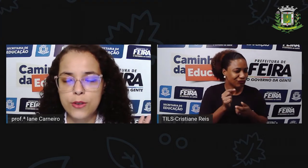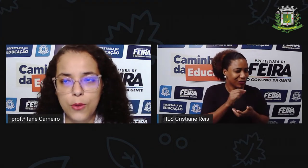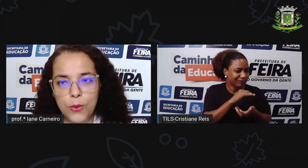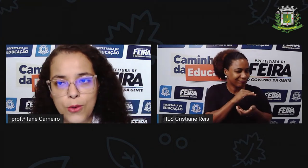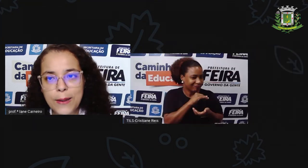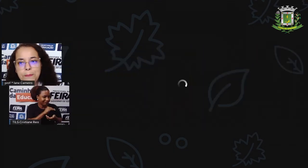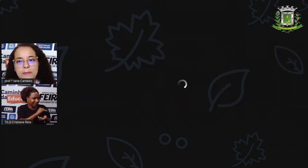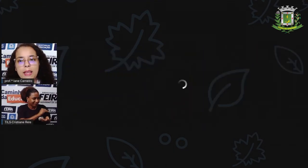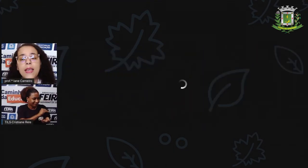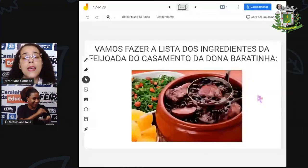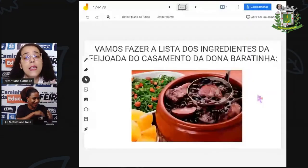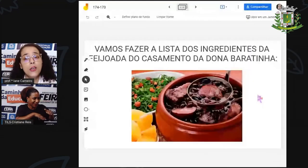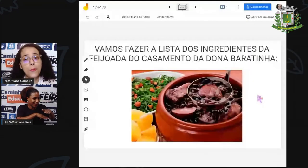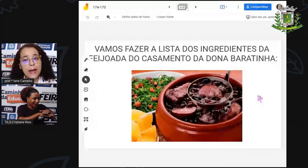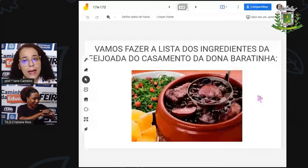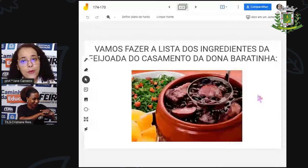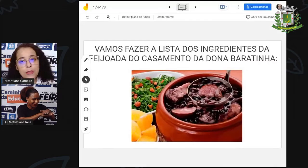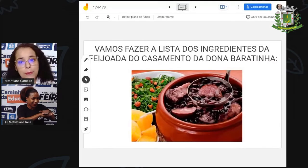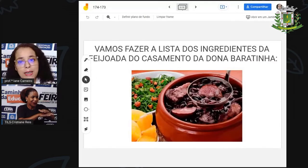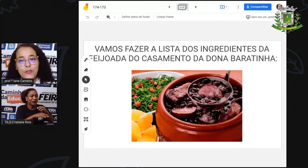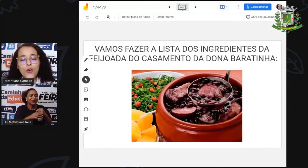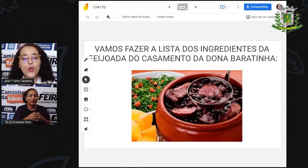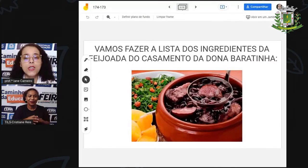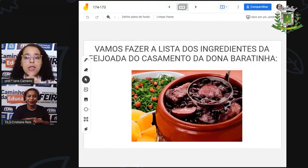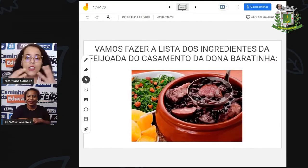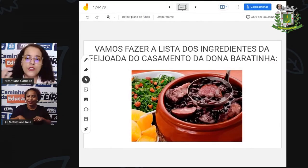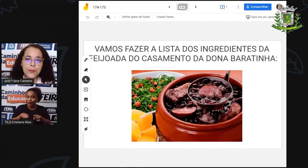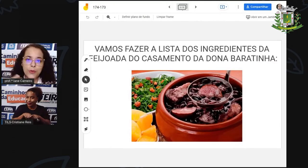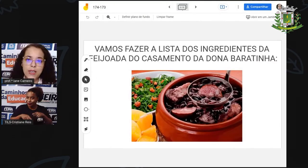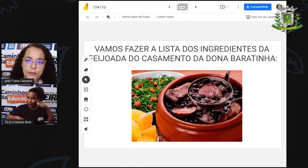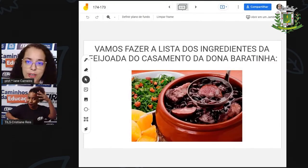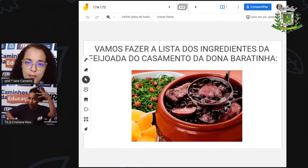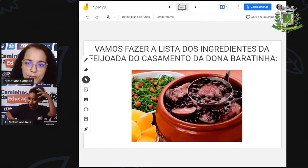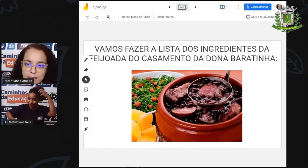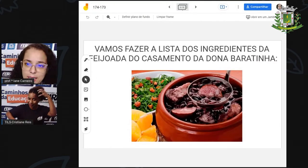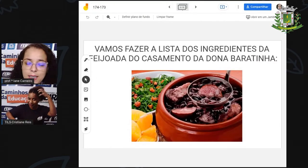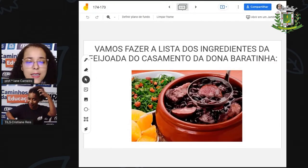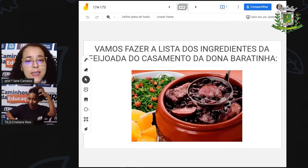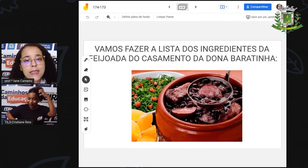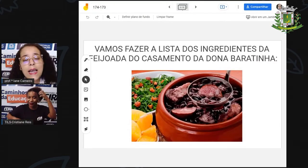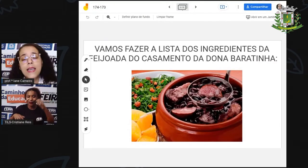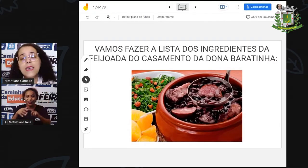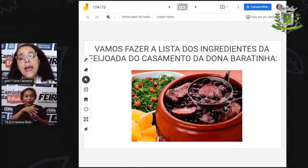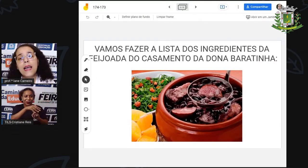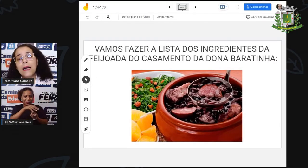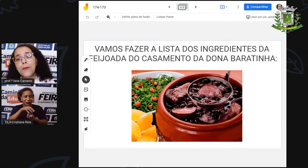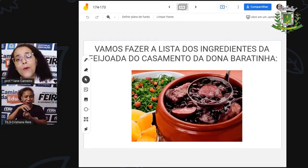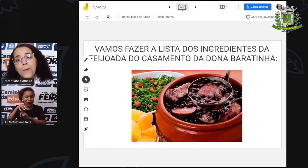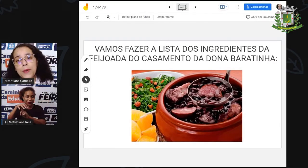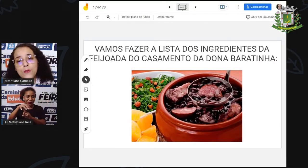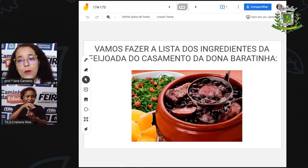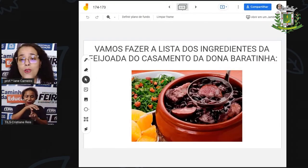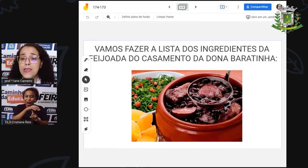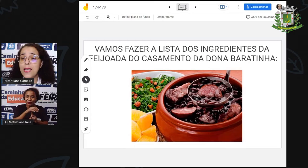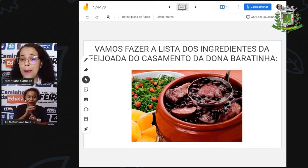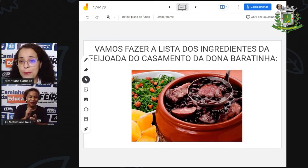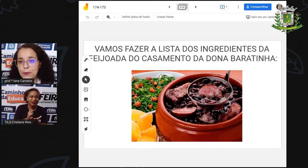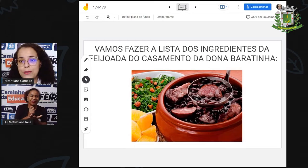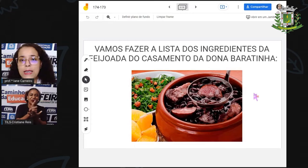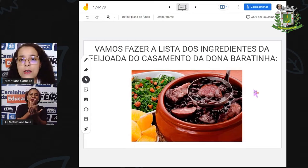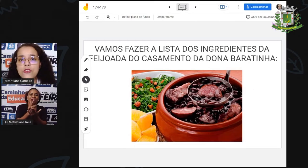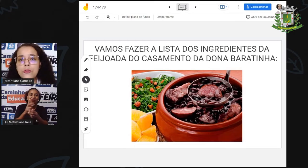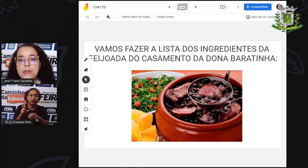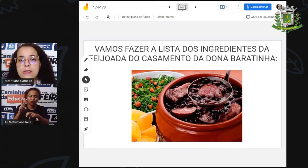dinheiro A toa E o macaco também Ele ficou triste Porque ele foi à feira E aí acabou comprando Uma coisa que